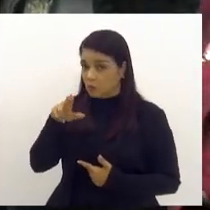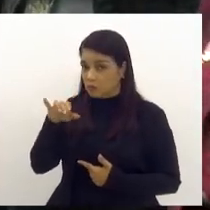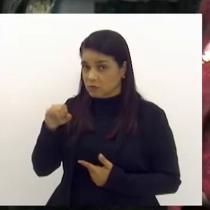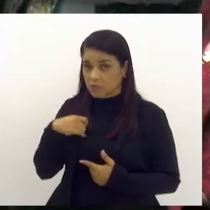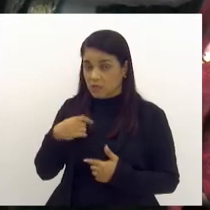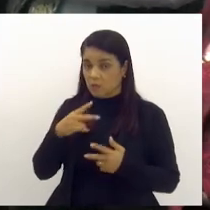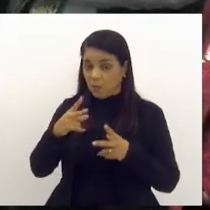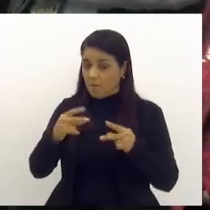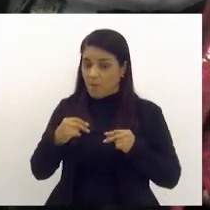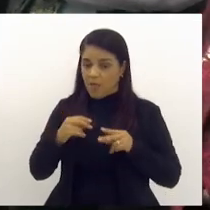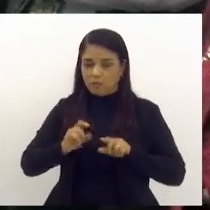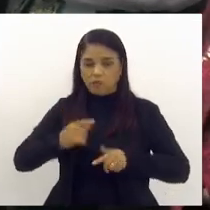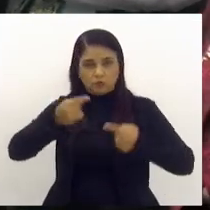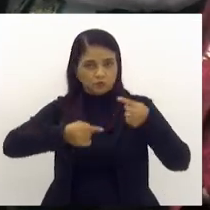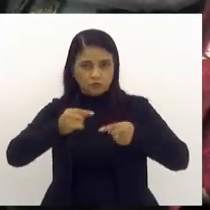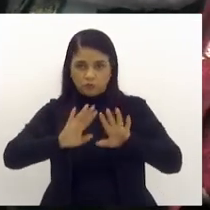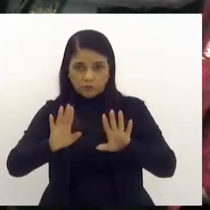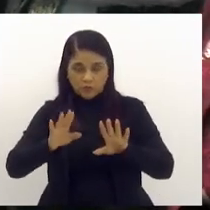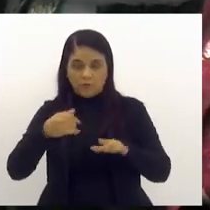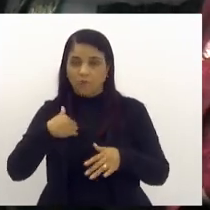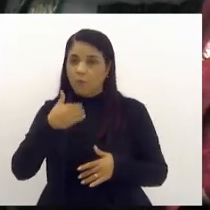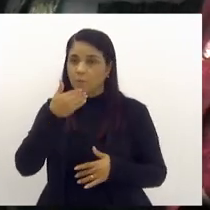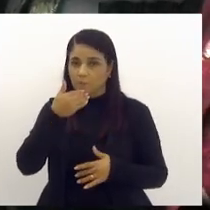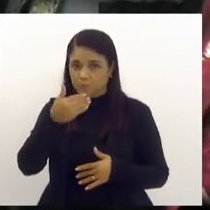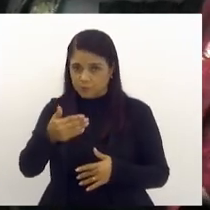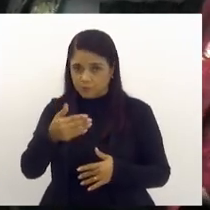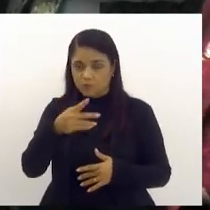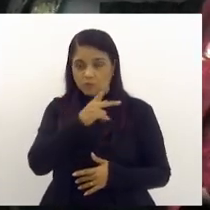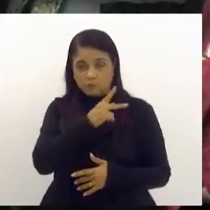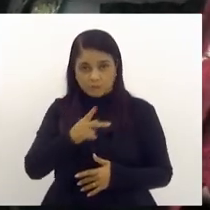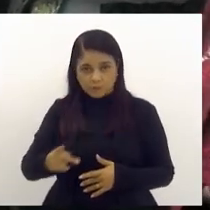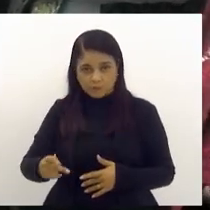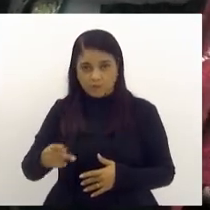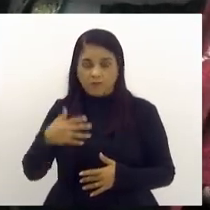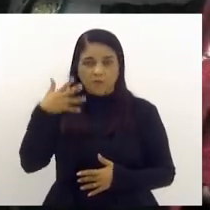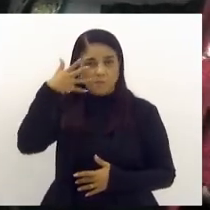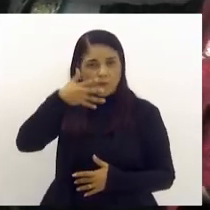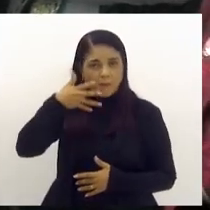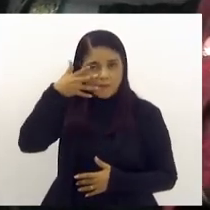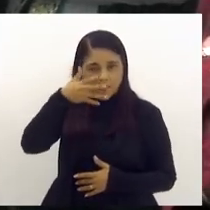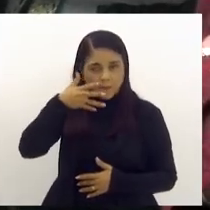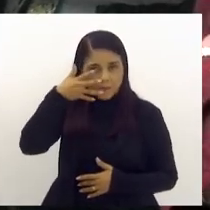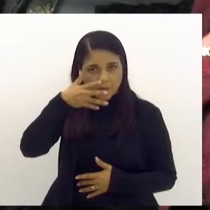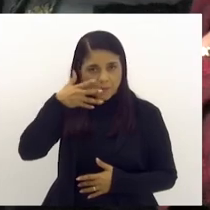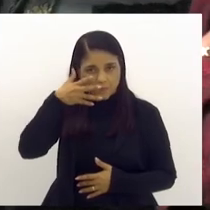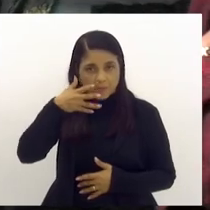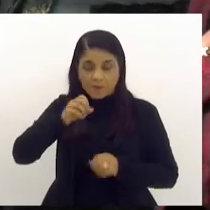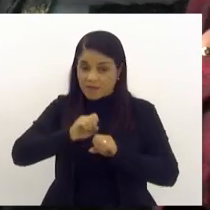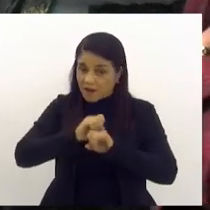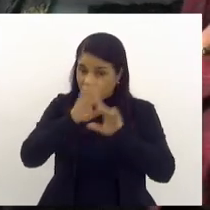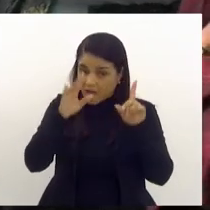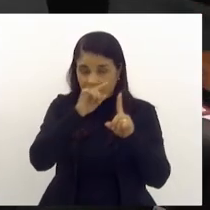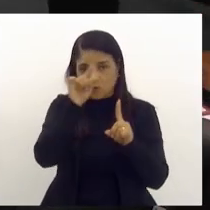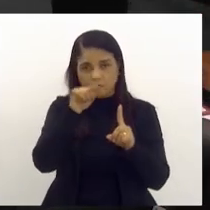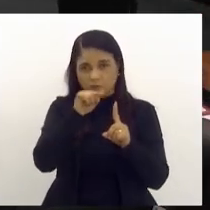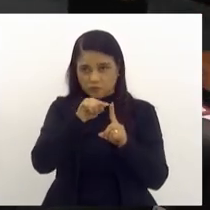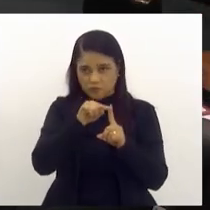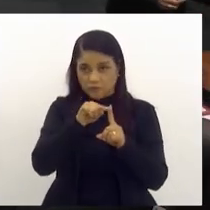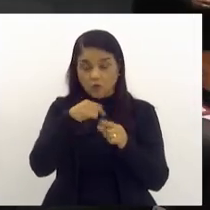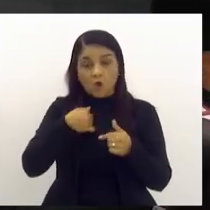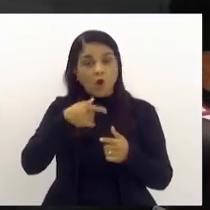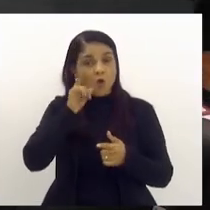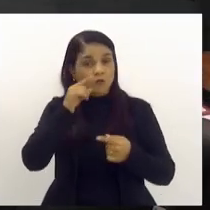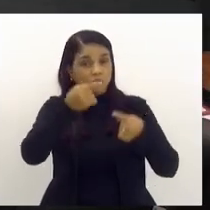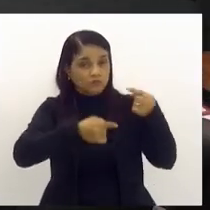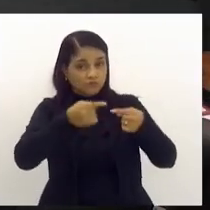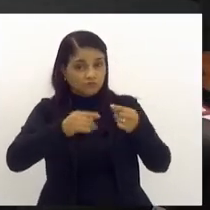A forma... Olha só, eu vou pedir ao presidente para fazer uso da palavra de forma bem clara e objetiva. Nós discutimos ontem